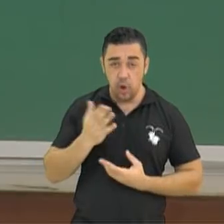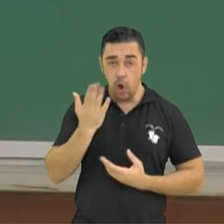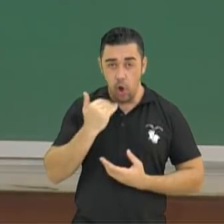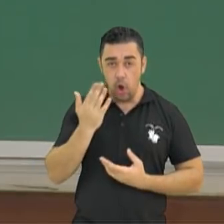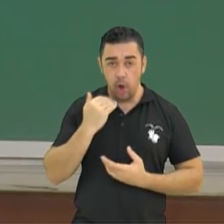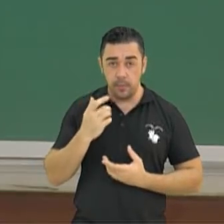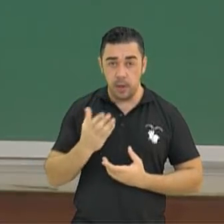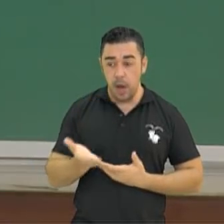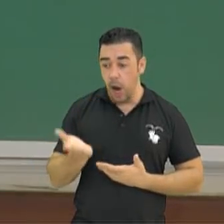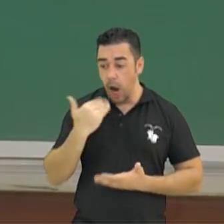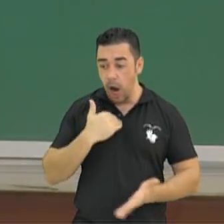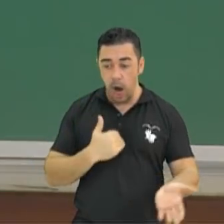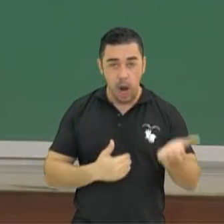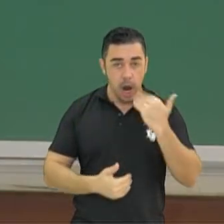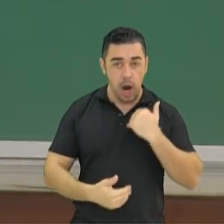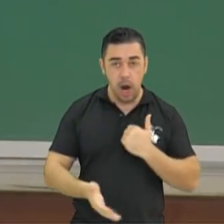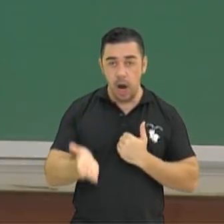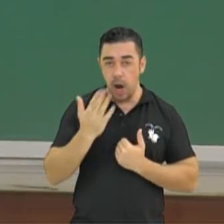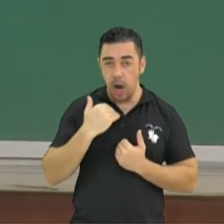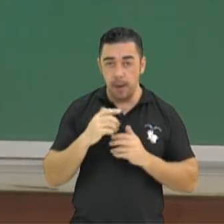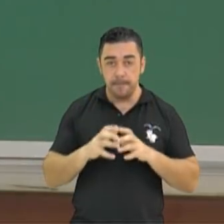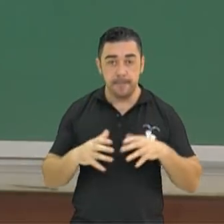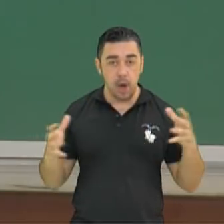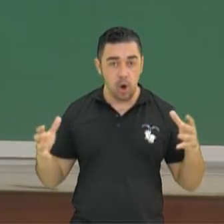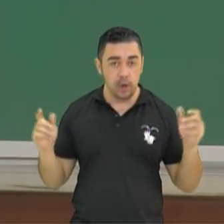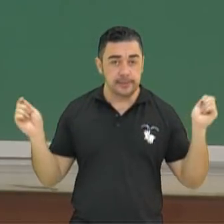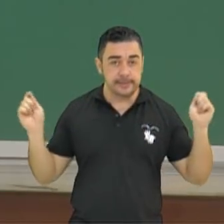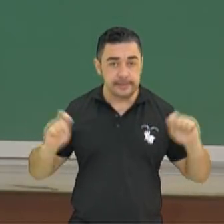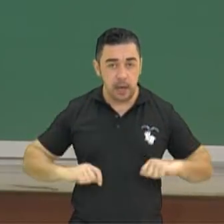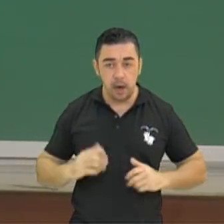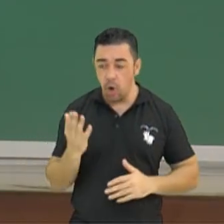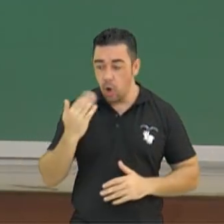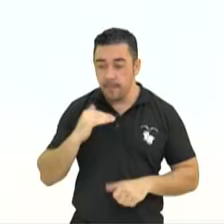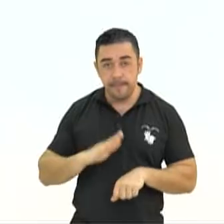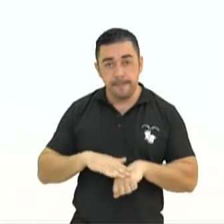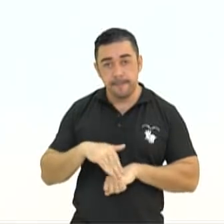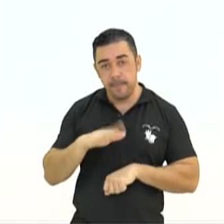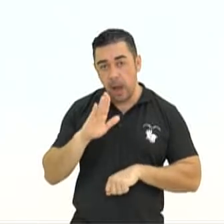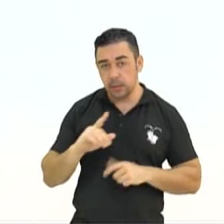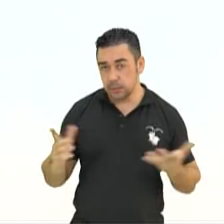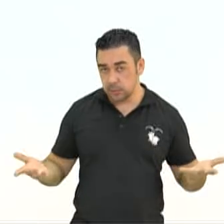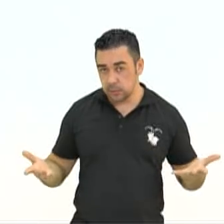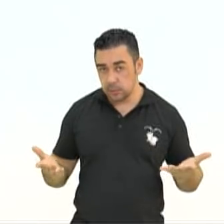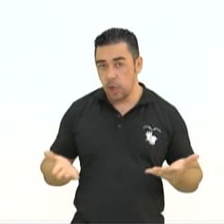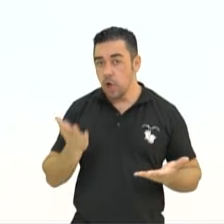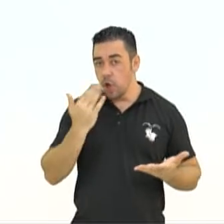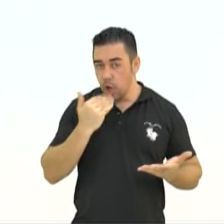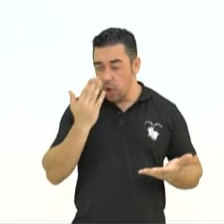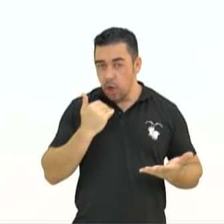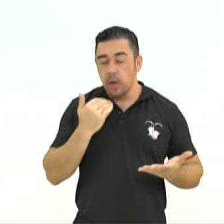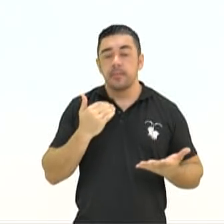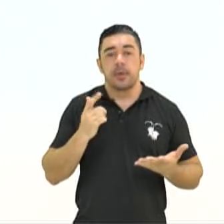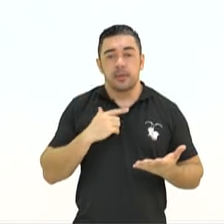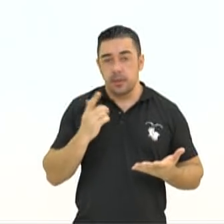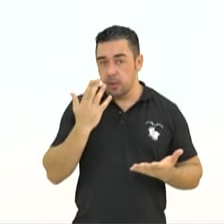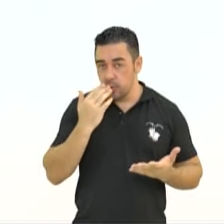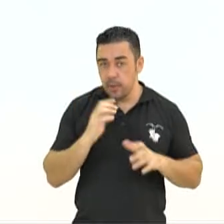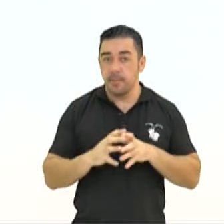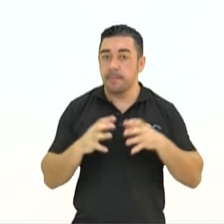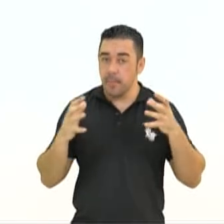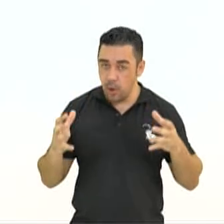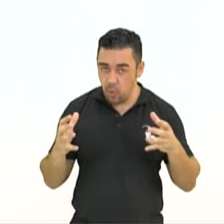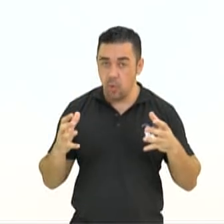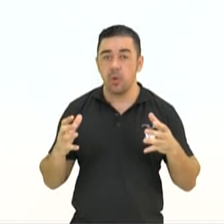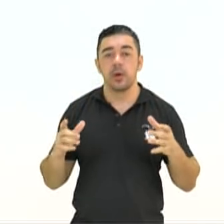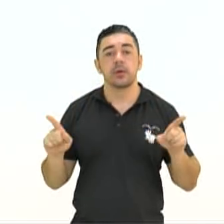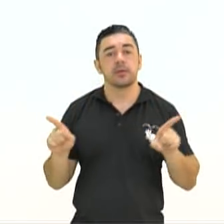alimentos maiores e ainda quantidades maiores de alimento. Então, ó, consumo de alimentos de tamanhos maiores